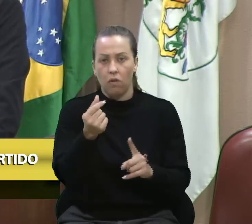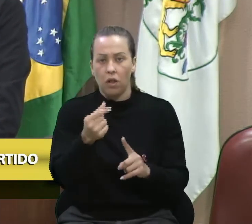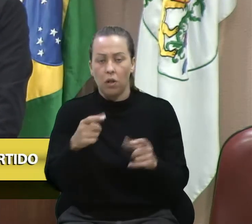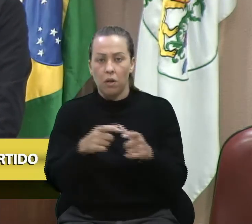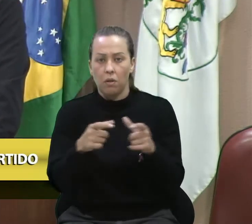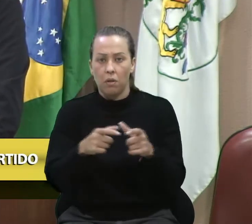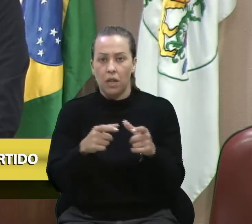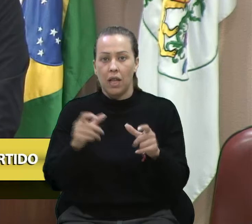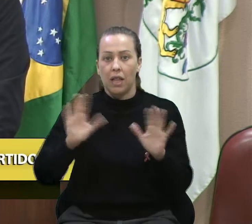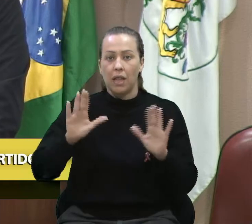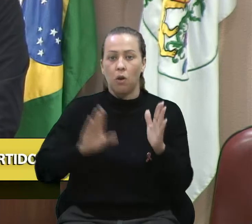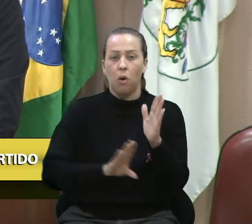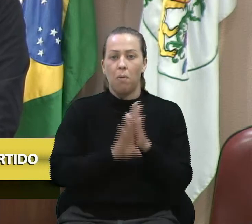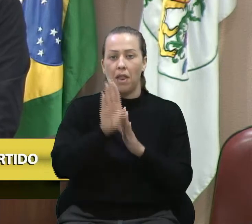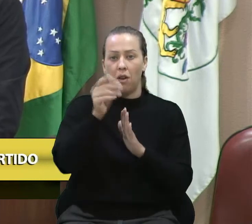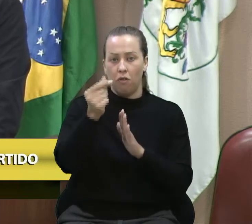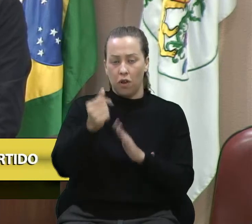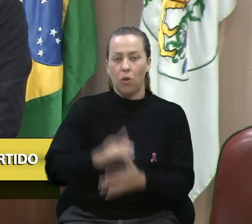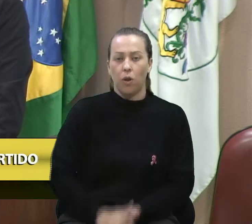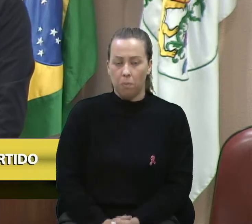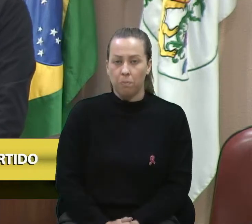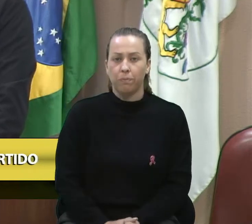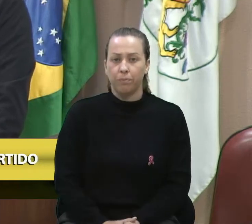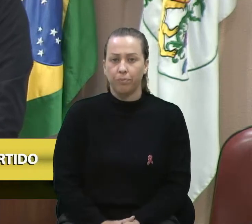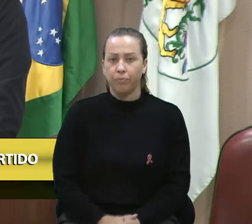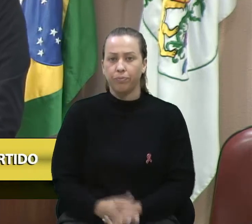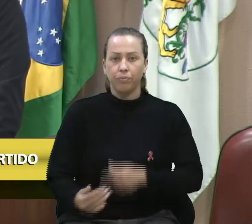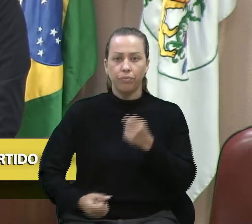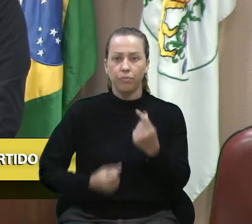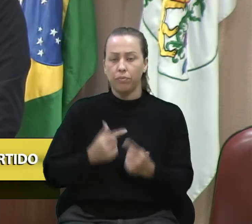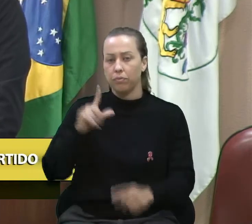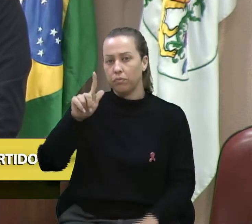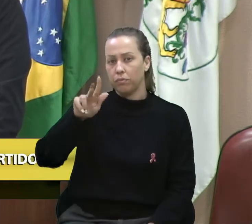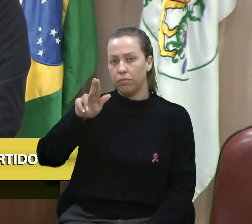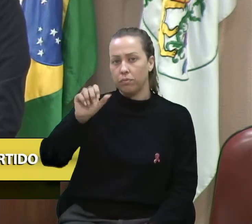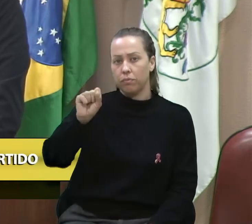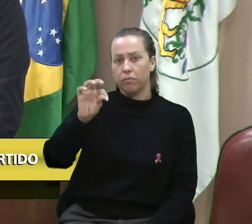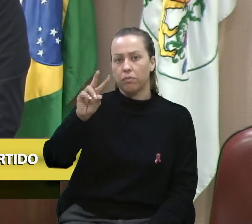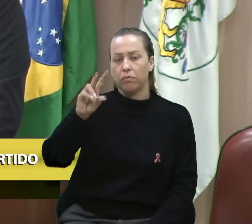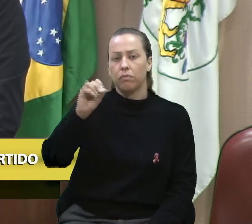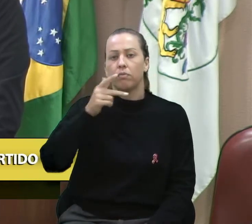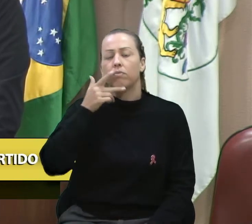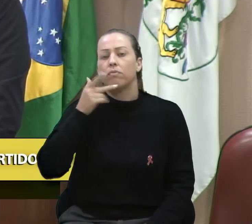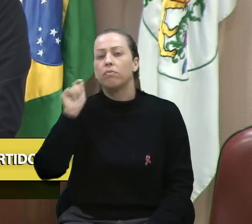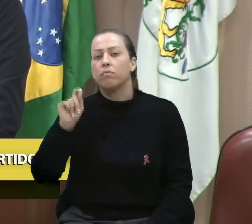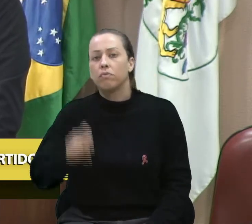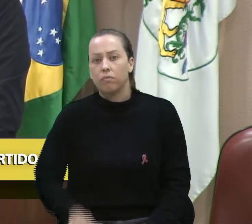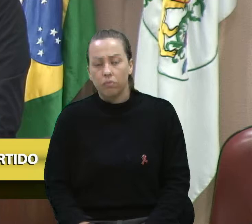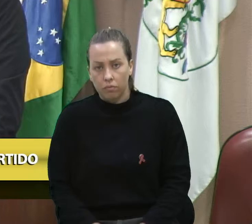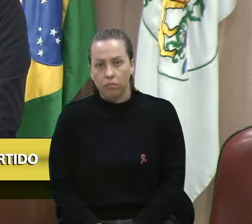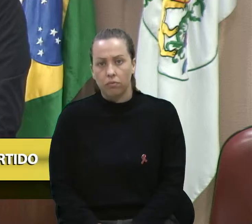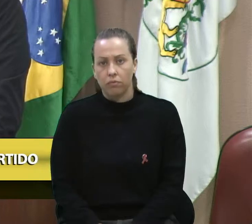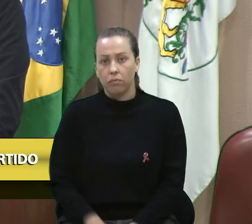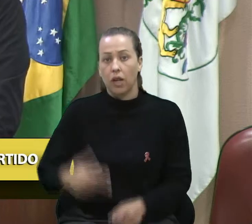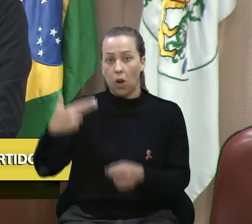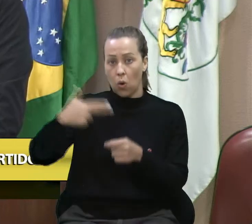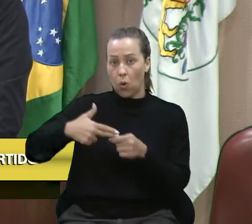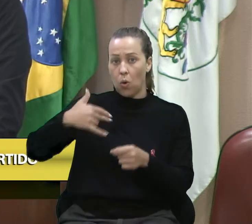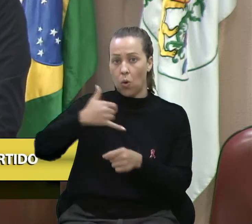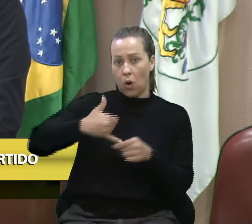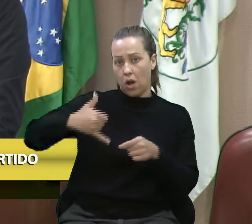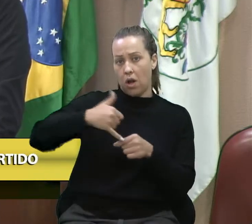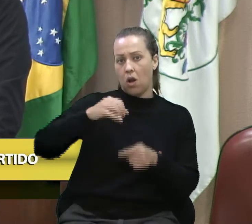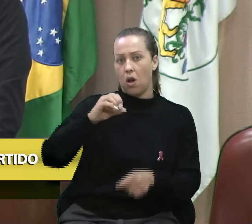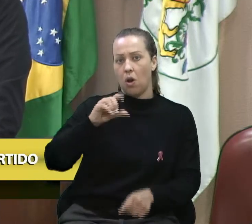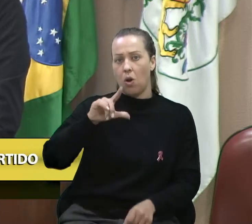ou seja, no não aumento. E aqui uma das coisas que a gente sabe que o Gustavo acabou falando foi a questão do óleo diesel, que o próprio